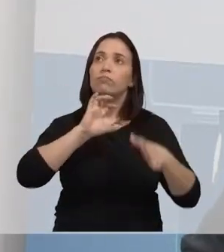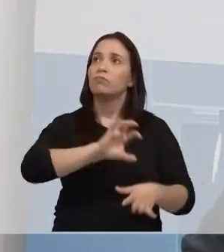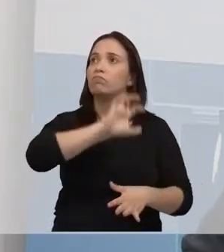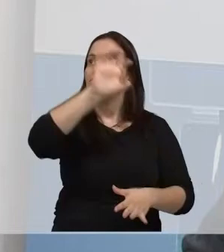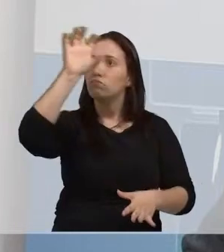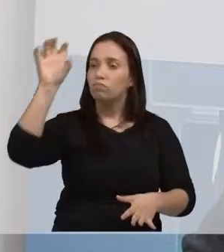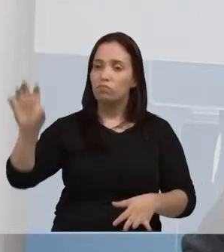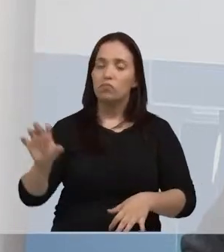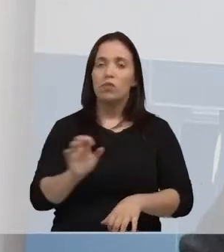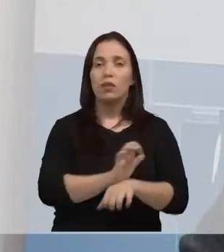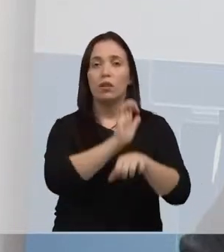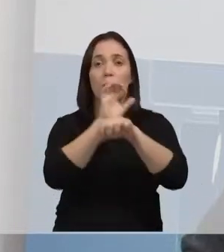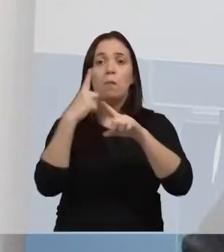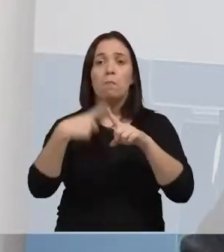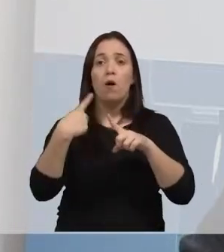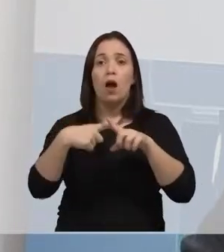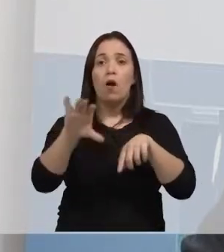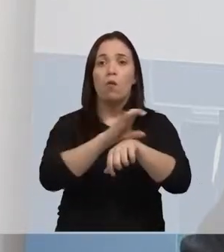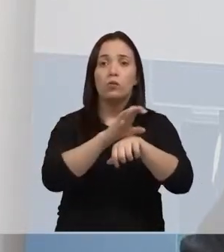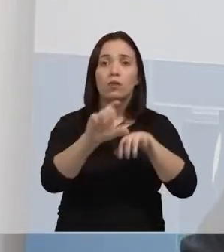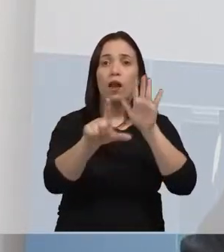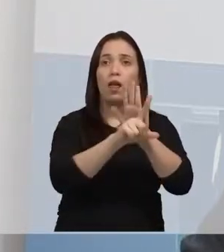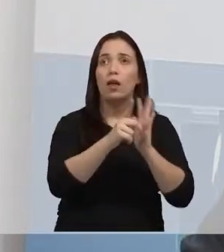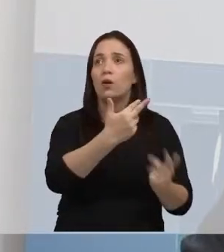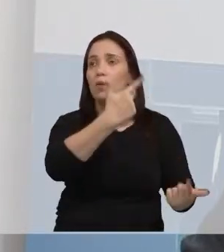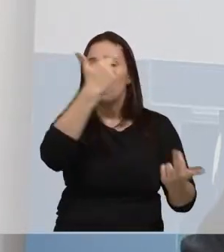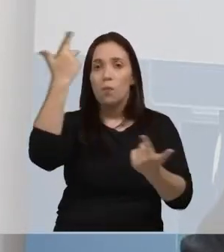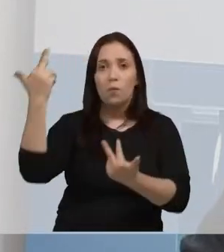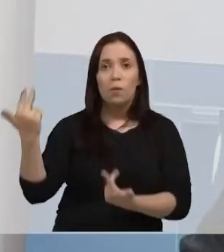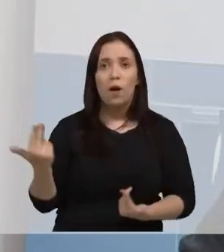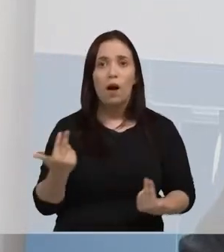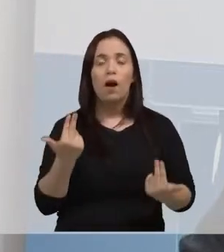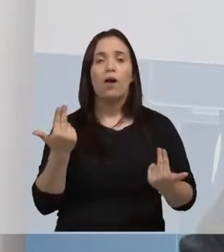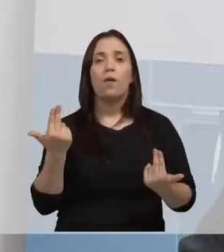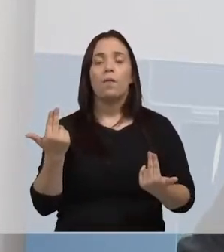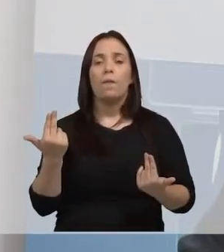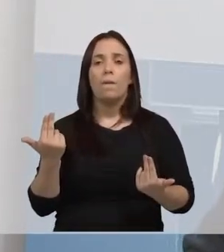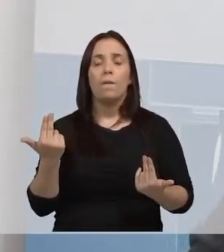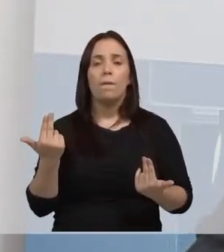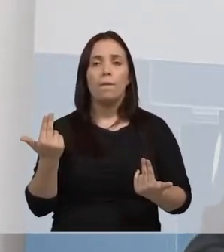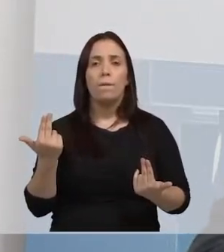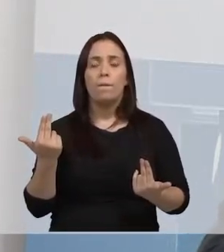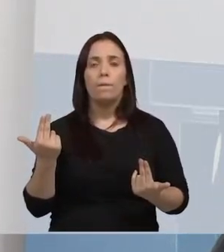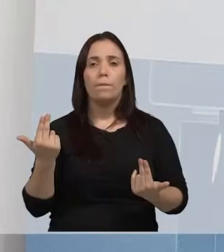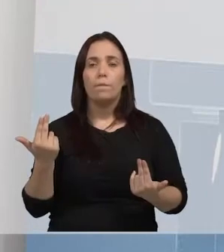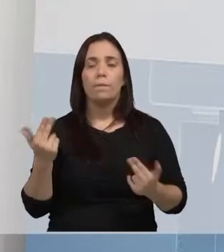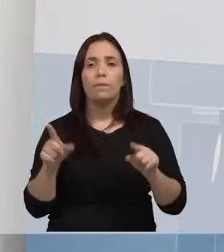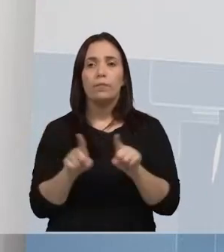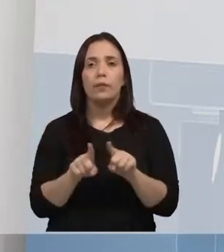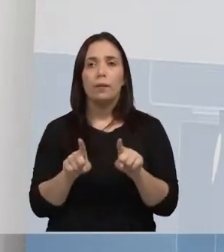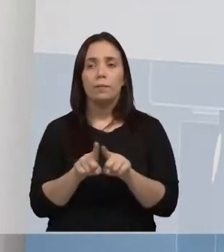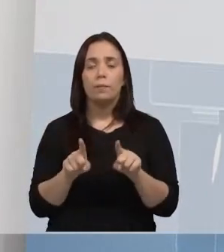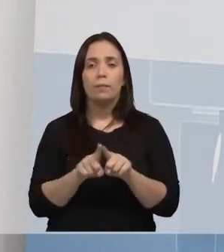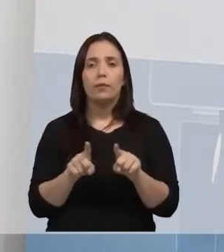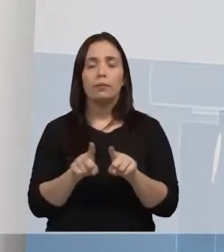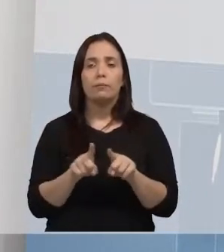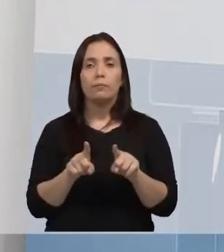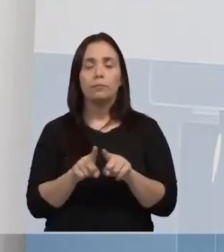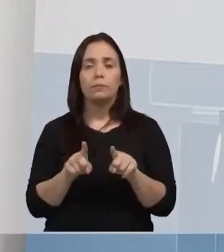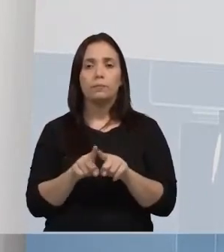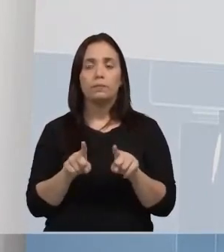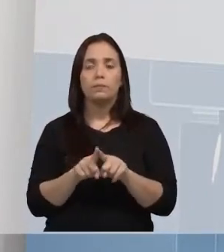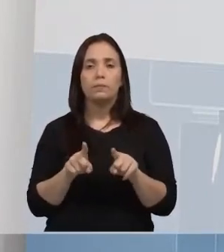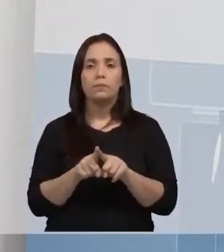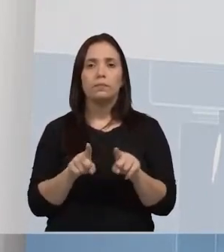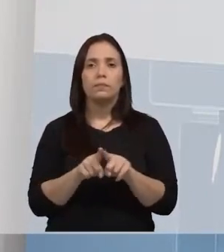aqui definir qual vai ser a nossa... Penalizações. Não, a questão muito séria que